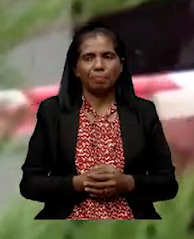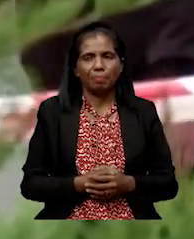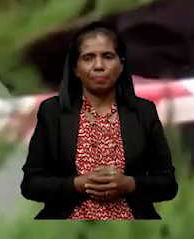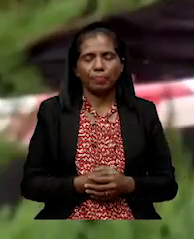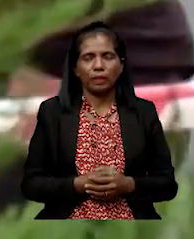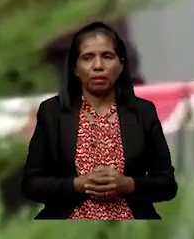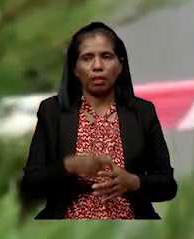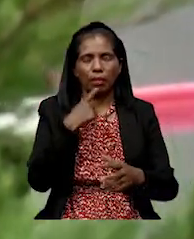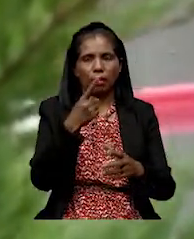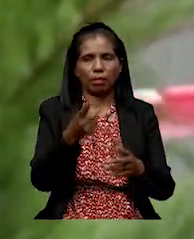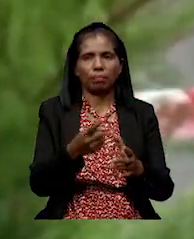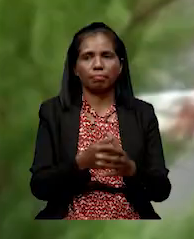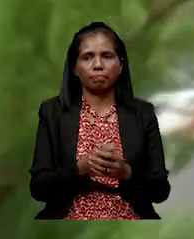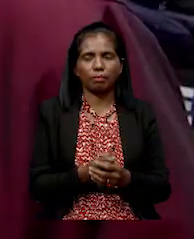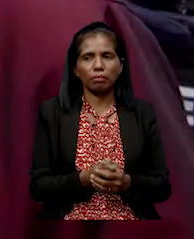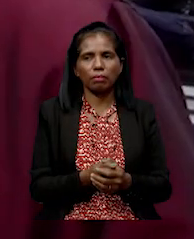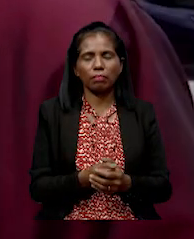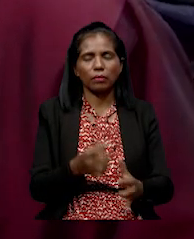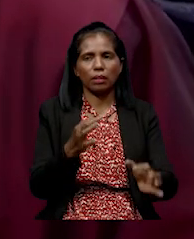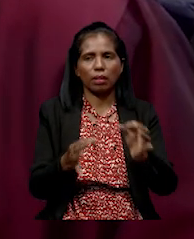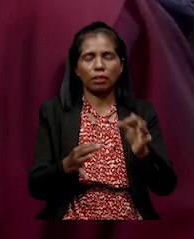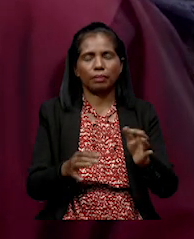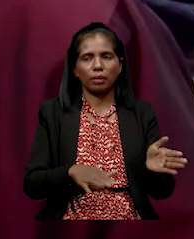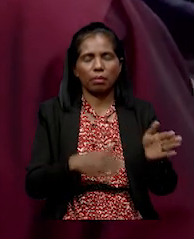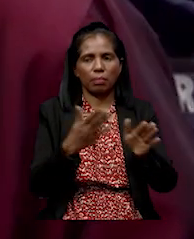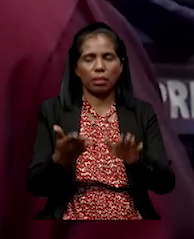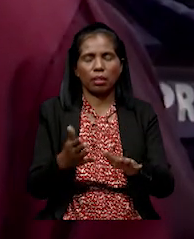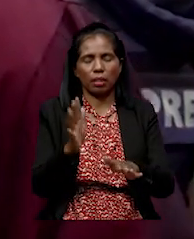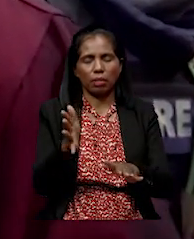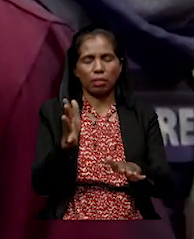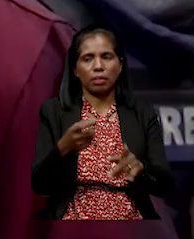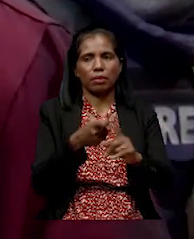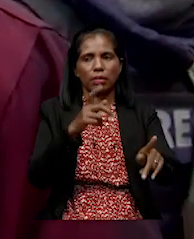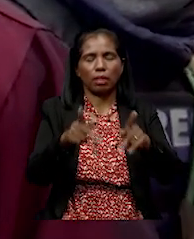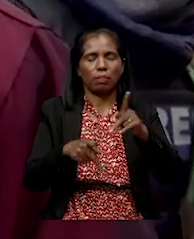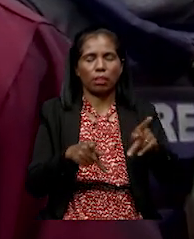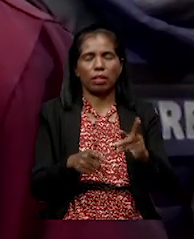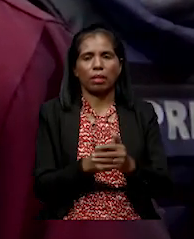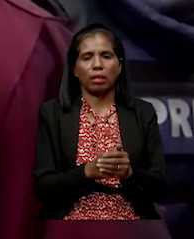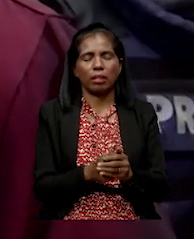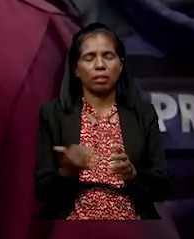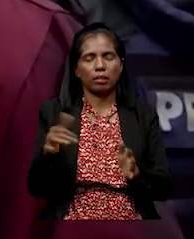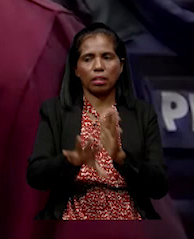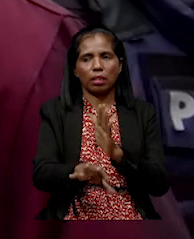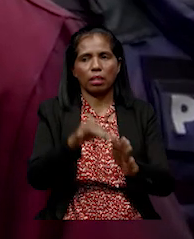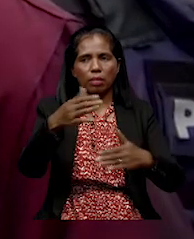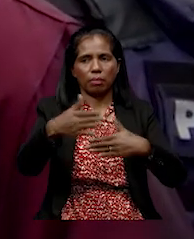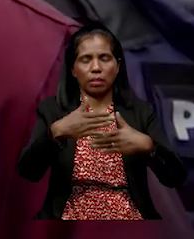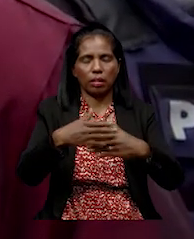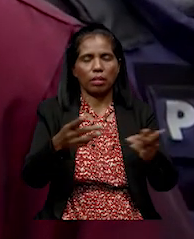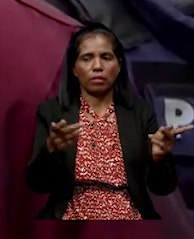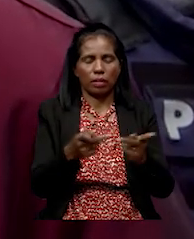local Ludmila Zabaluk Hateten, mais ou menos Mate Isin Limanulu, husi habitante civil, nebe sira hetan besik iha